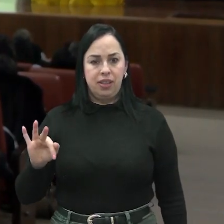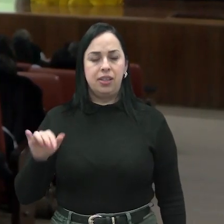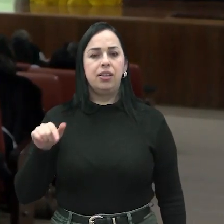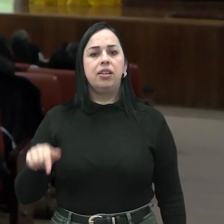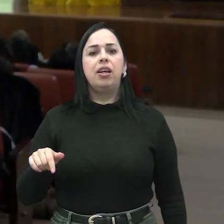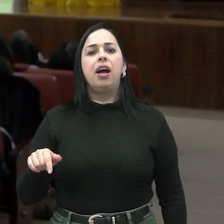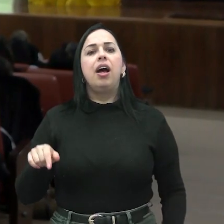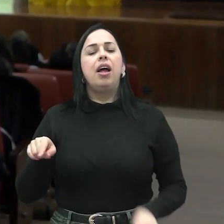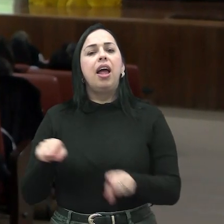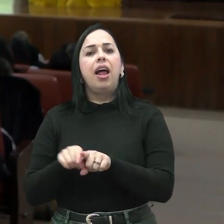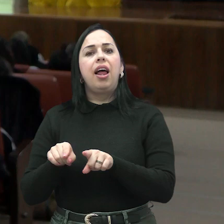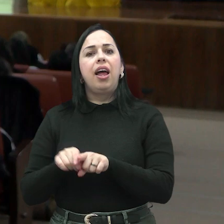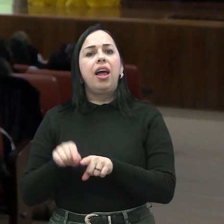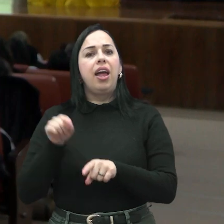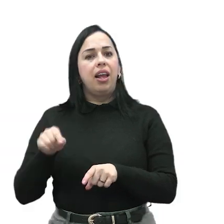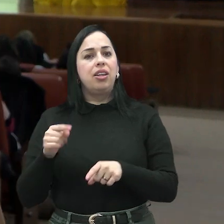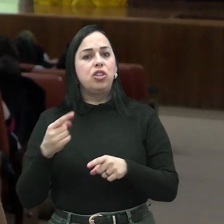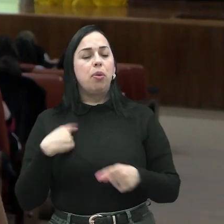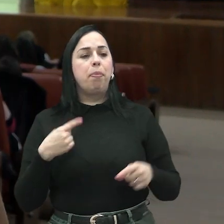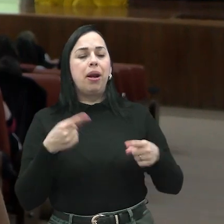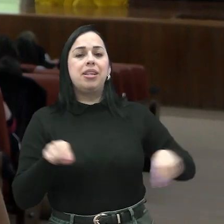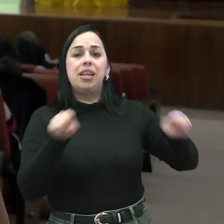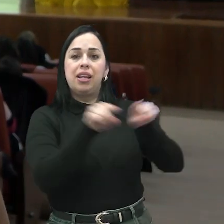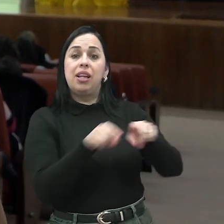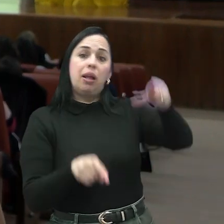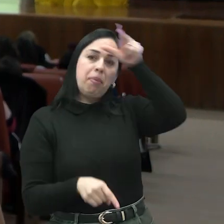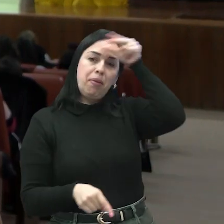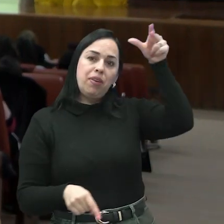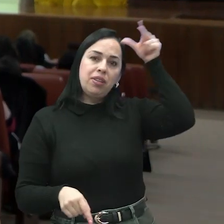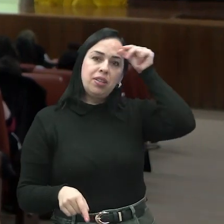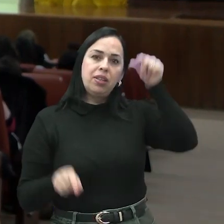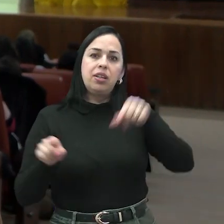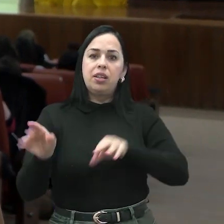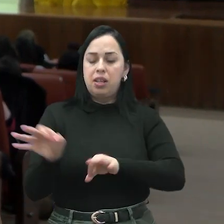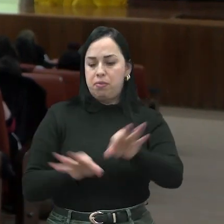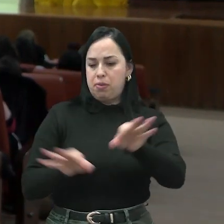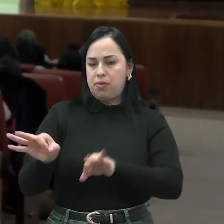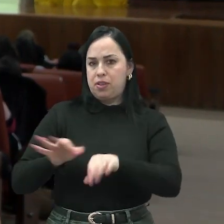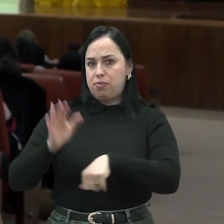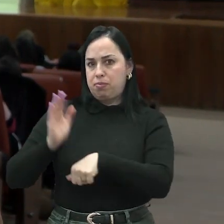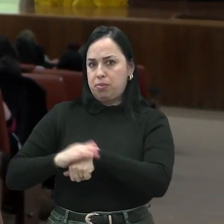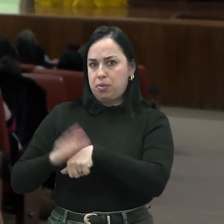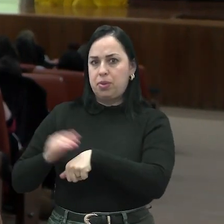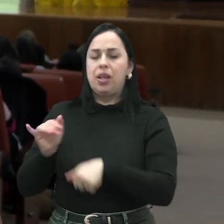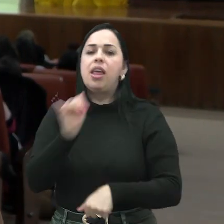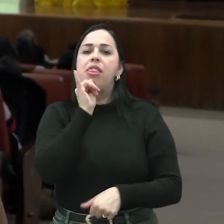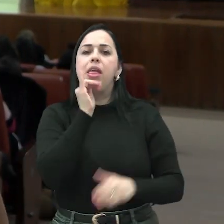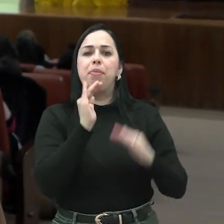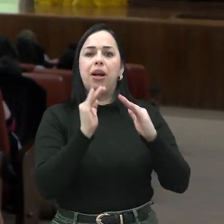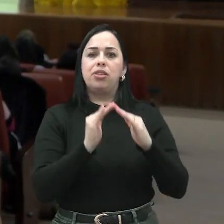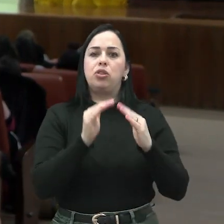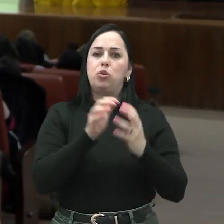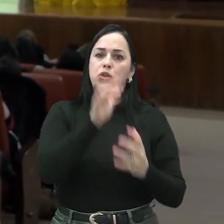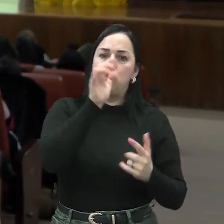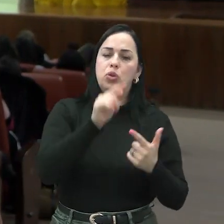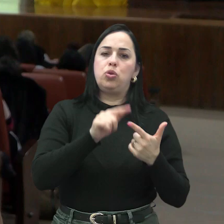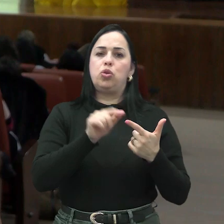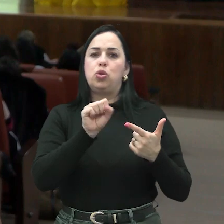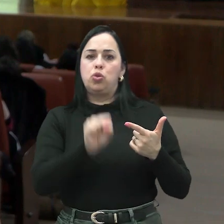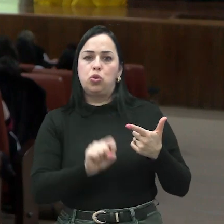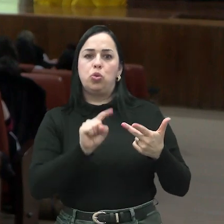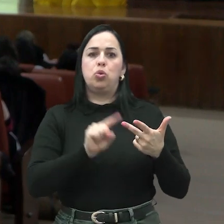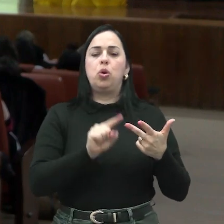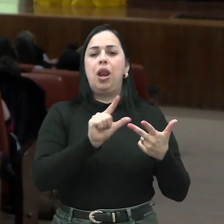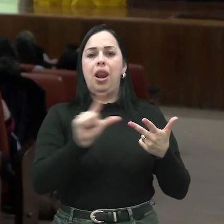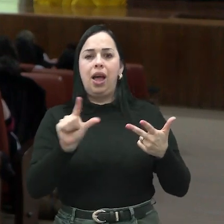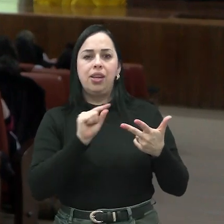Pais e Amigos dos Adolescentes em Risco e nós somos parceiros do poder público na execução de alguns serviços. Casa do Idoso Sul, Casa